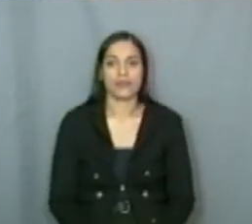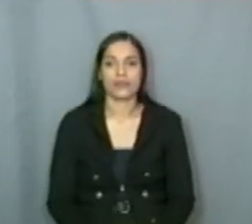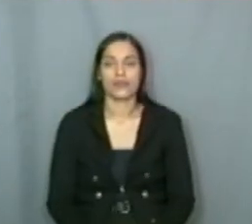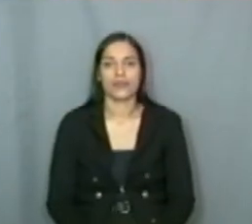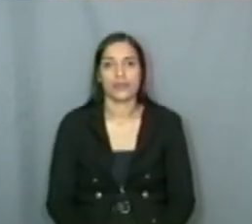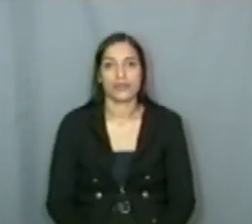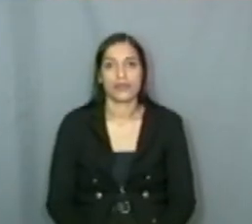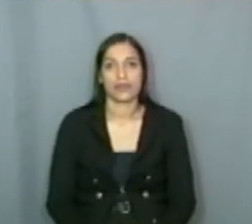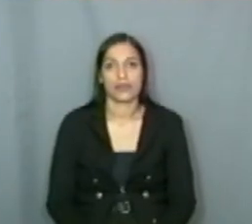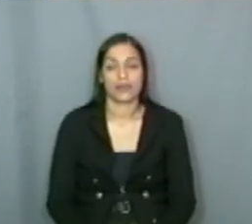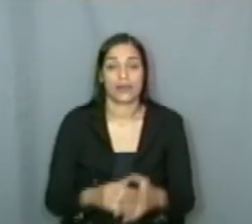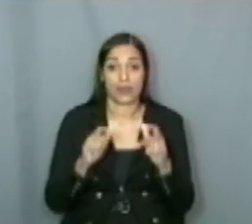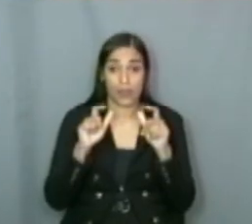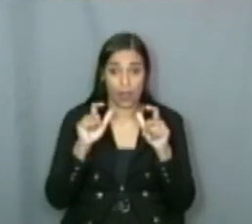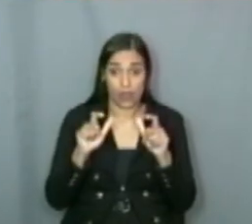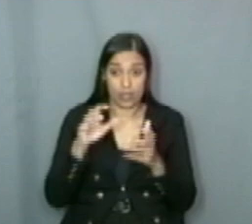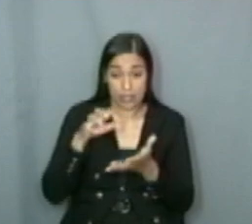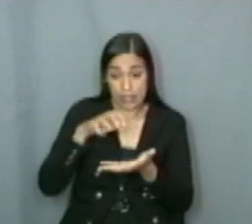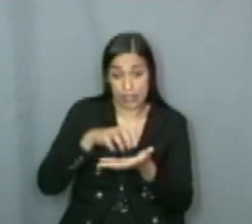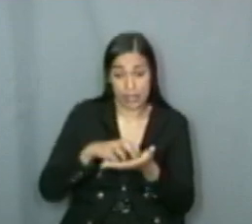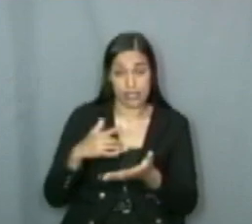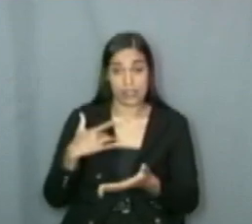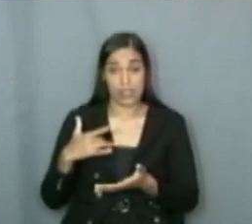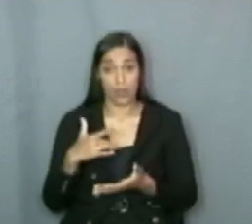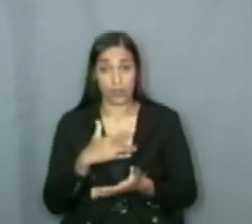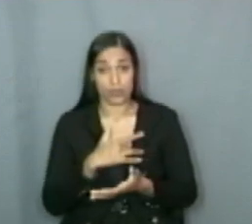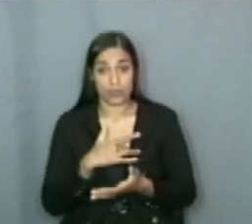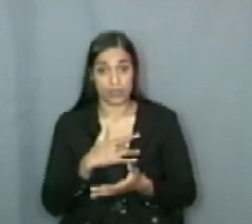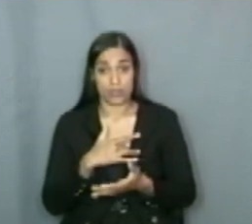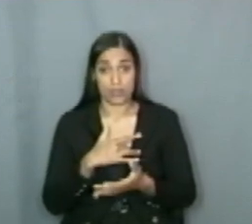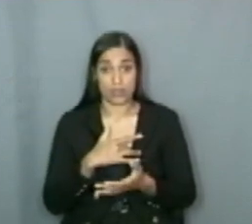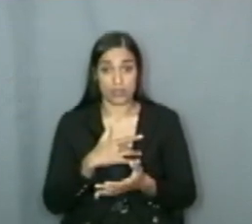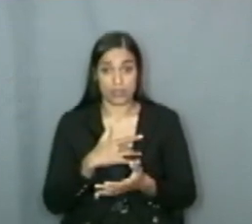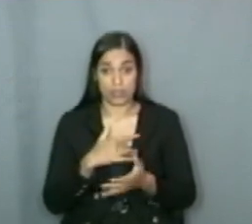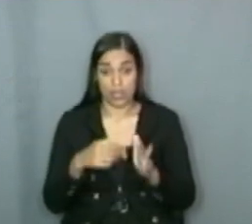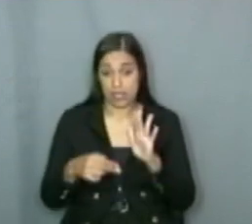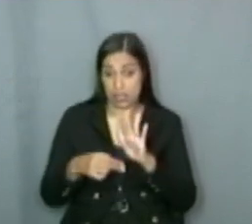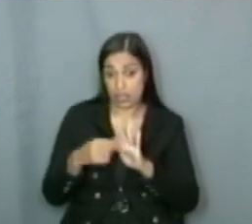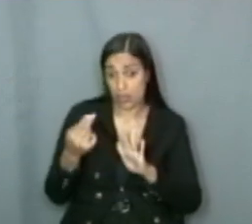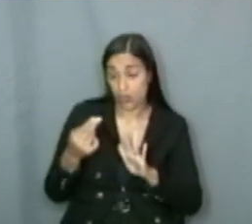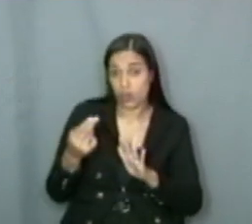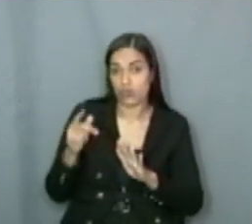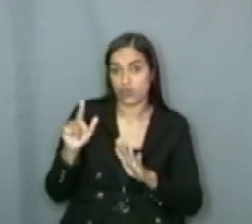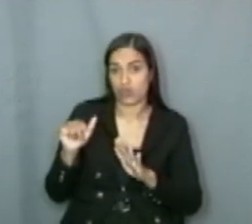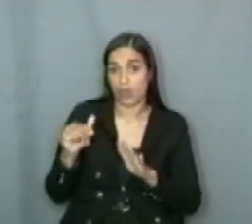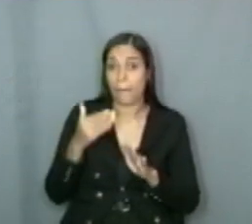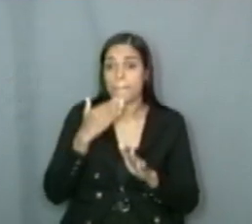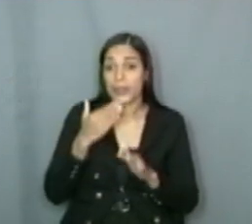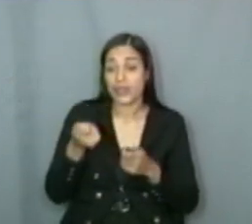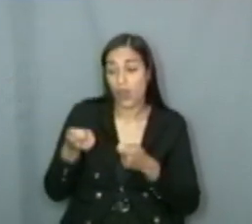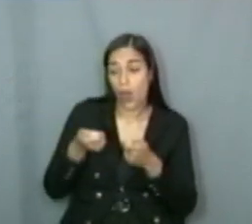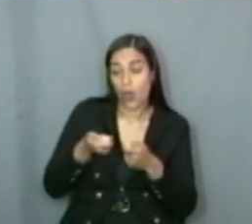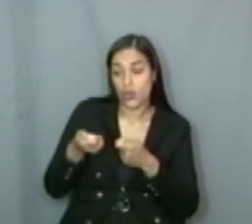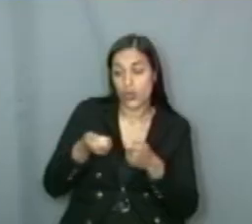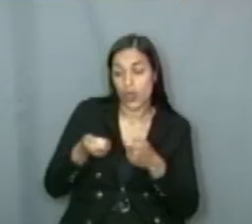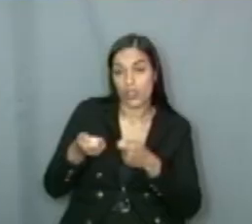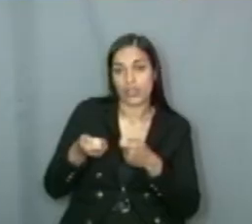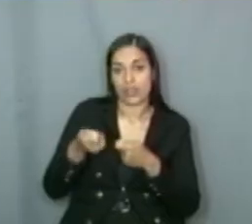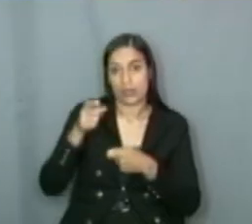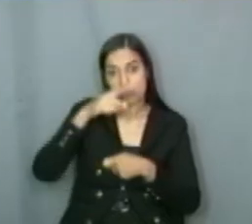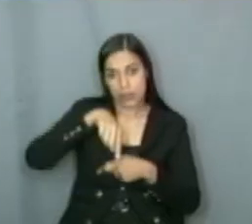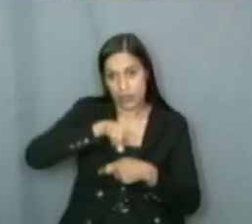Isso é uma unidade de saúde. Isso é um centro cirúrgico pedindo controle de praga. Só para a gente ter